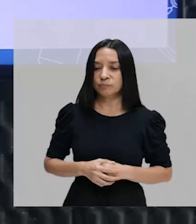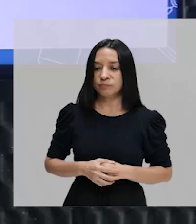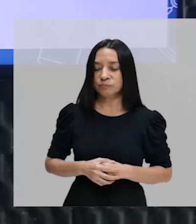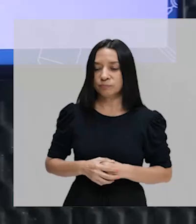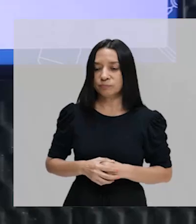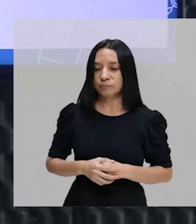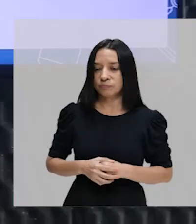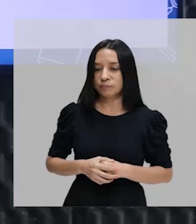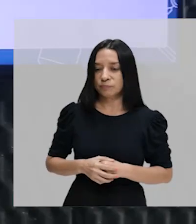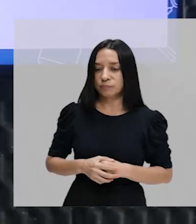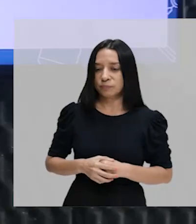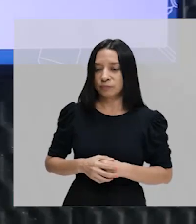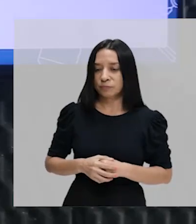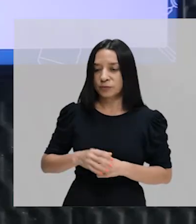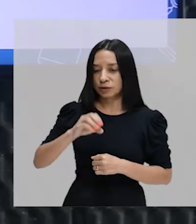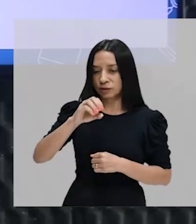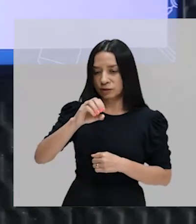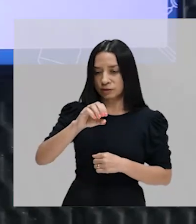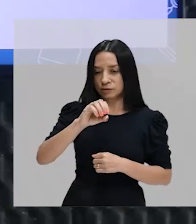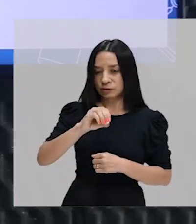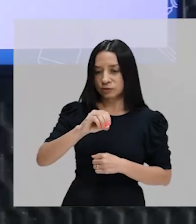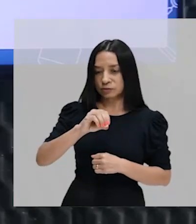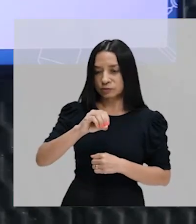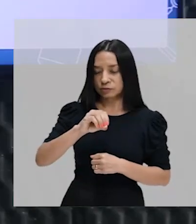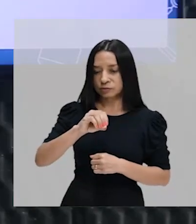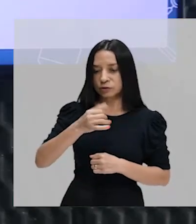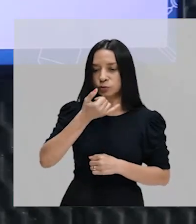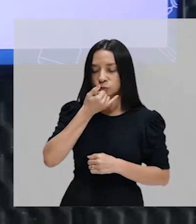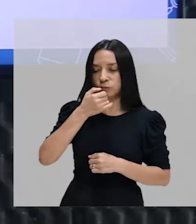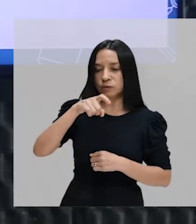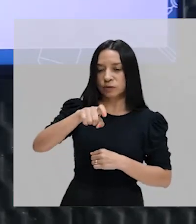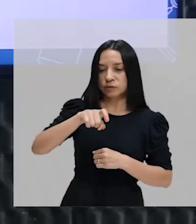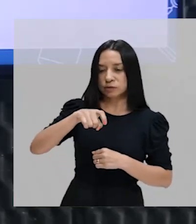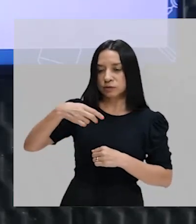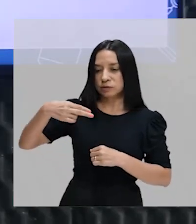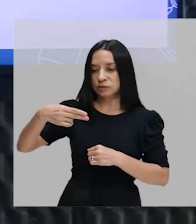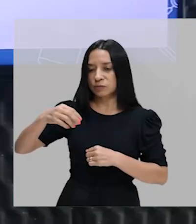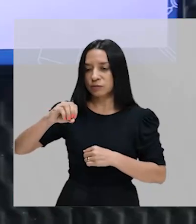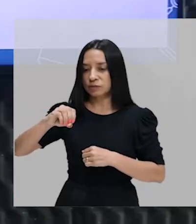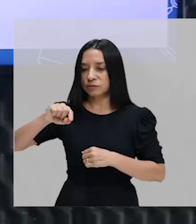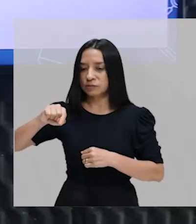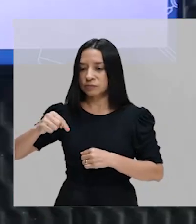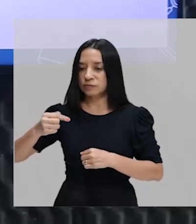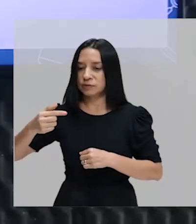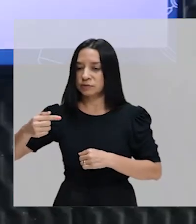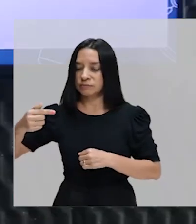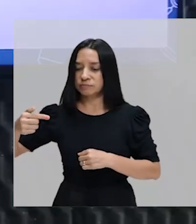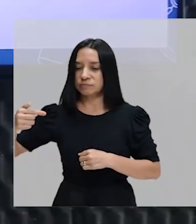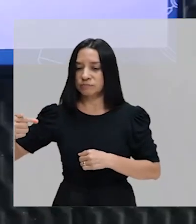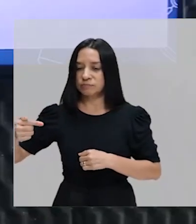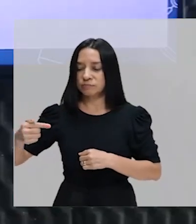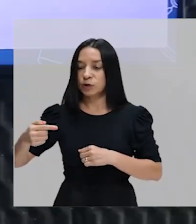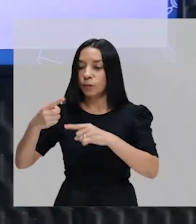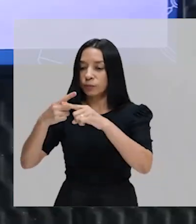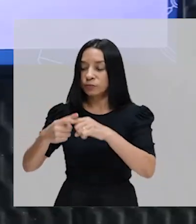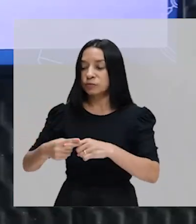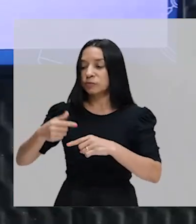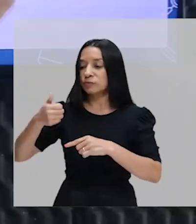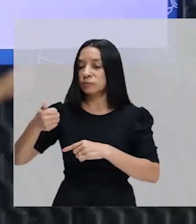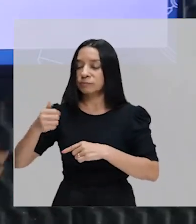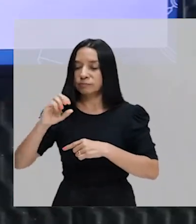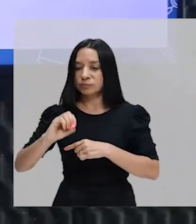de 0,7 barra e multipliquei por 10 o valor de x, ou seja, ficou 7,77 e